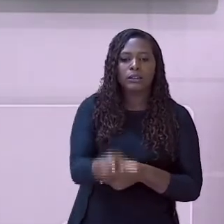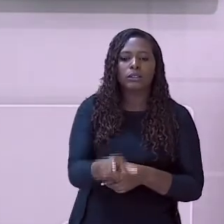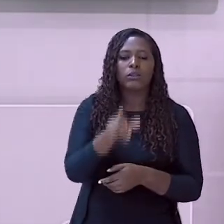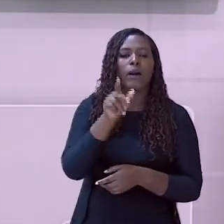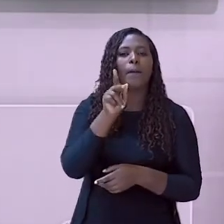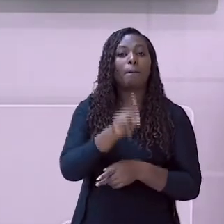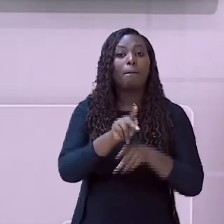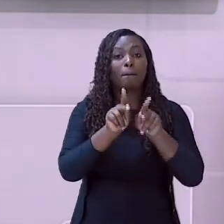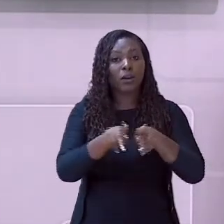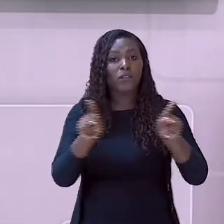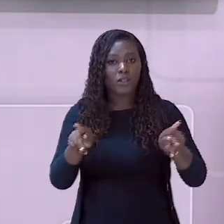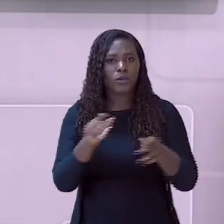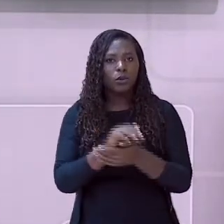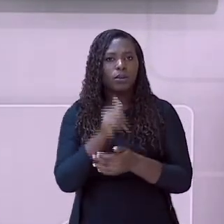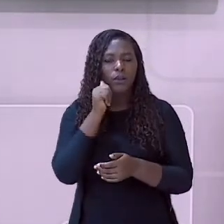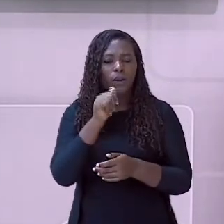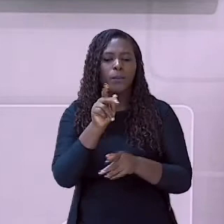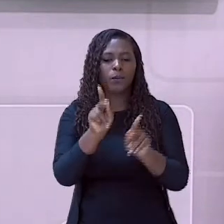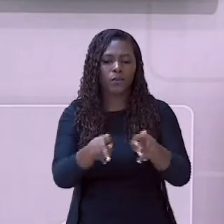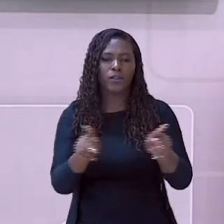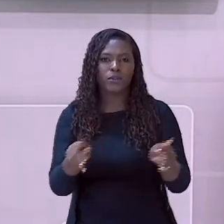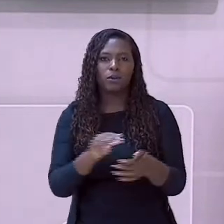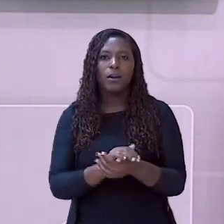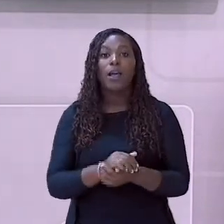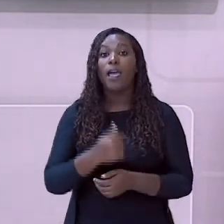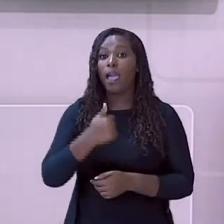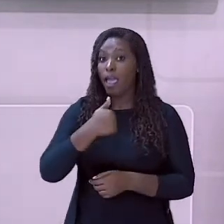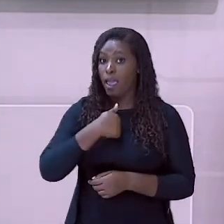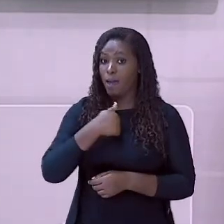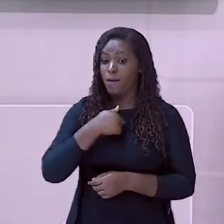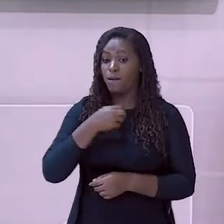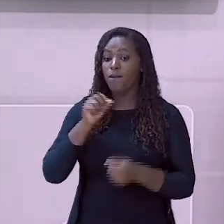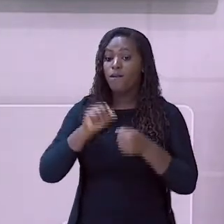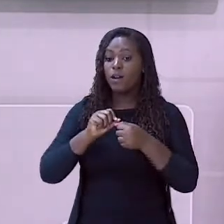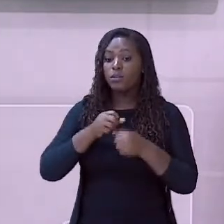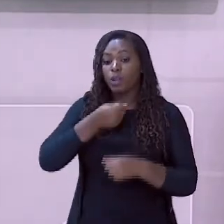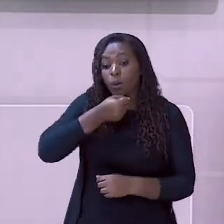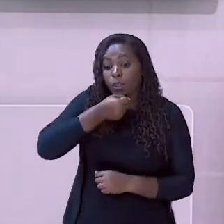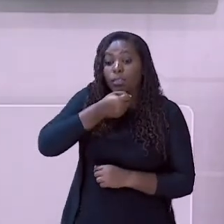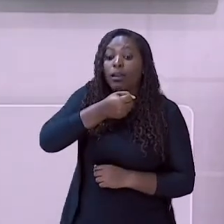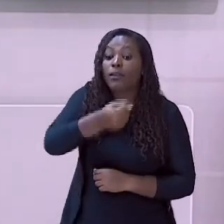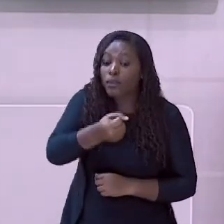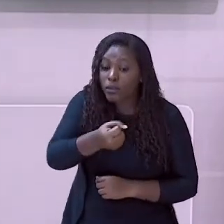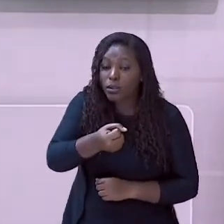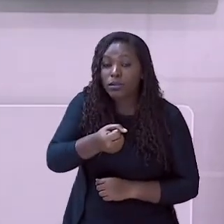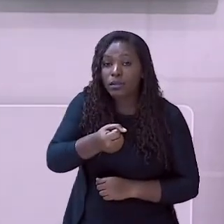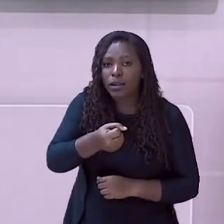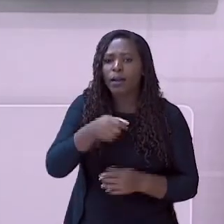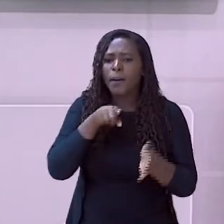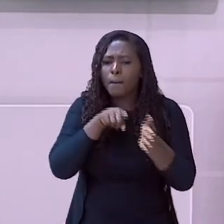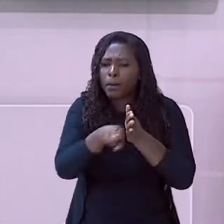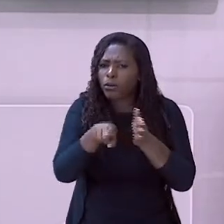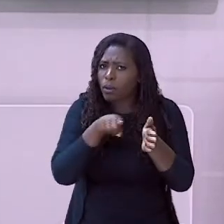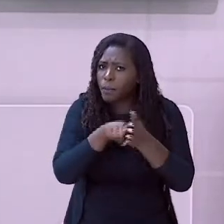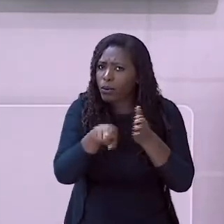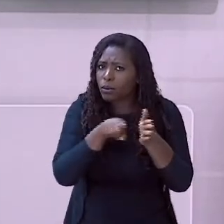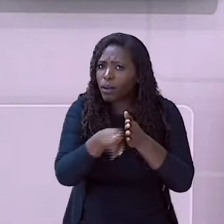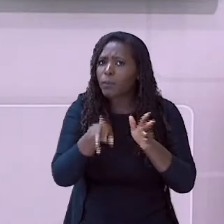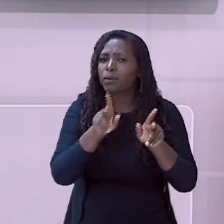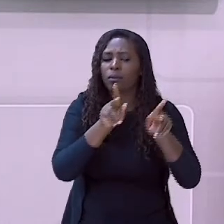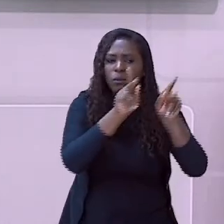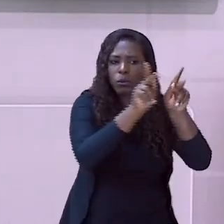eu vou decidir por meio de perguntas que essa professora vai me responder, né, que os candidatos vão